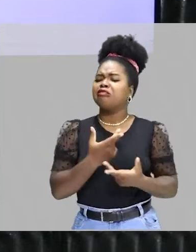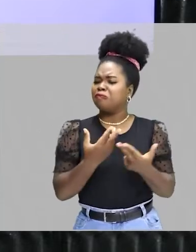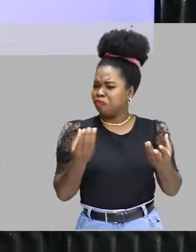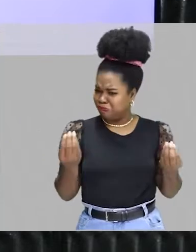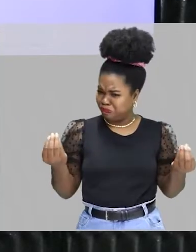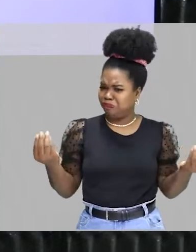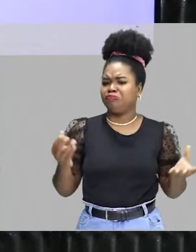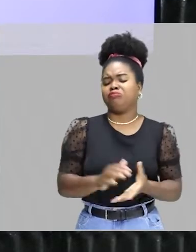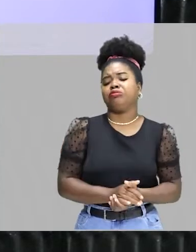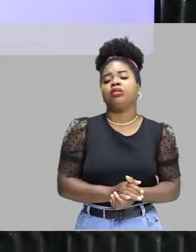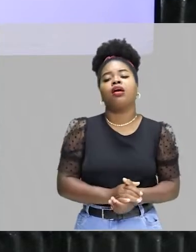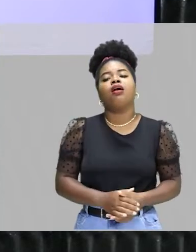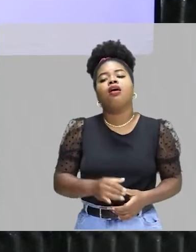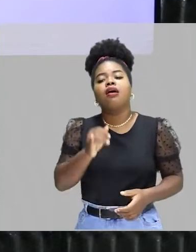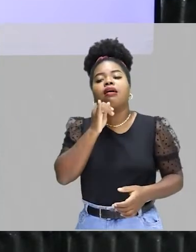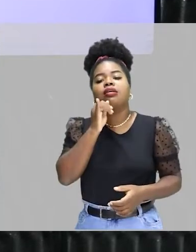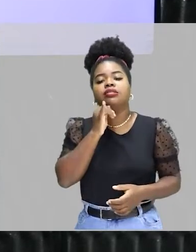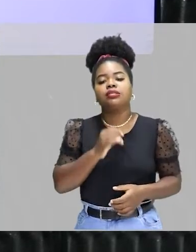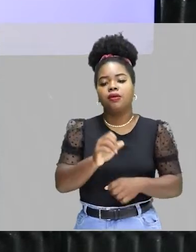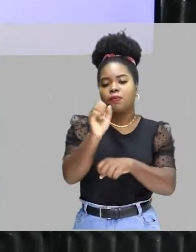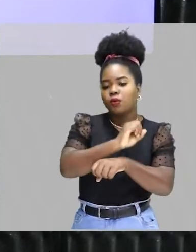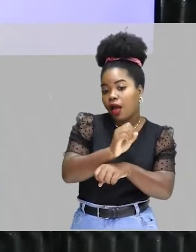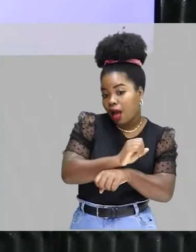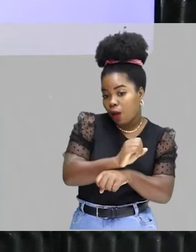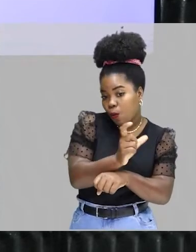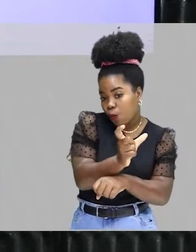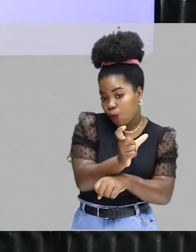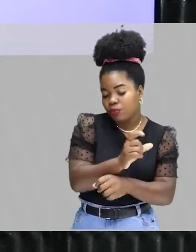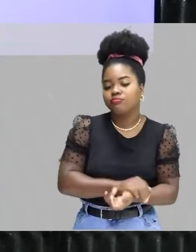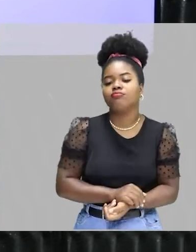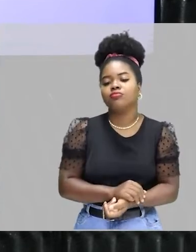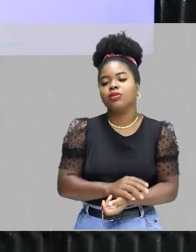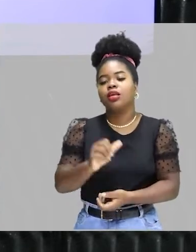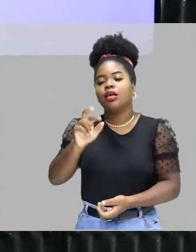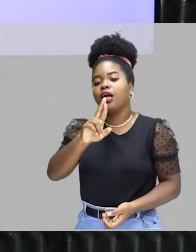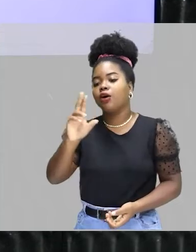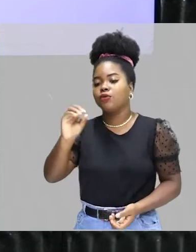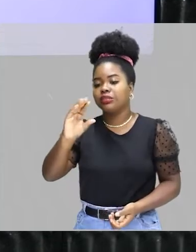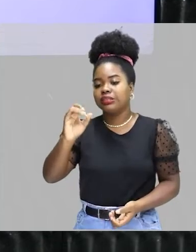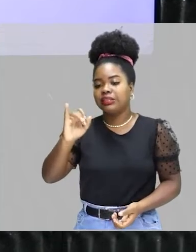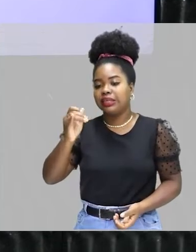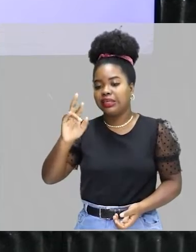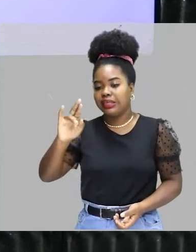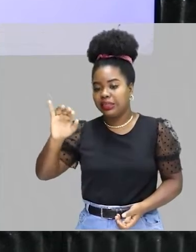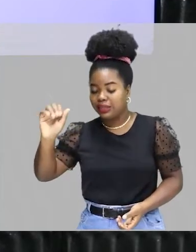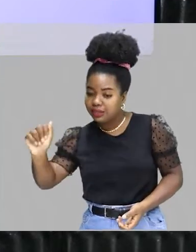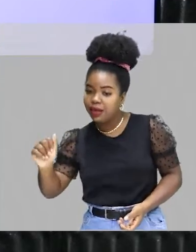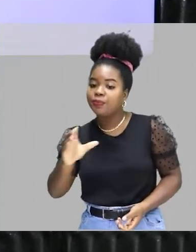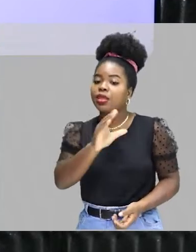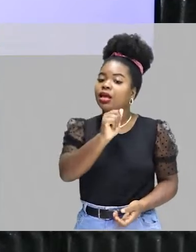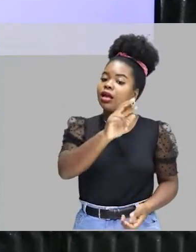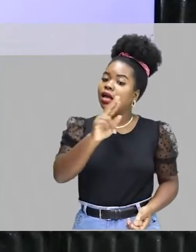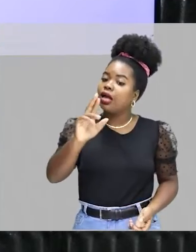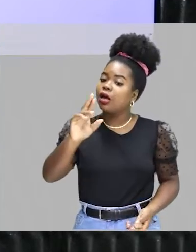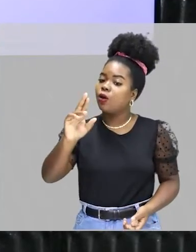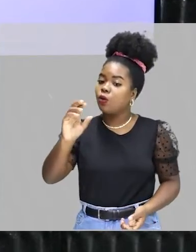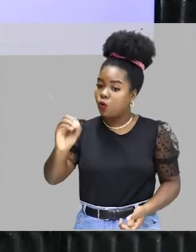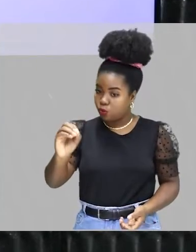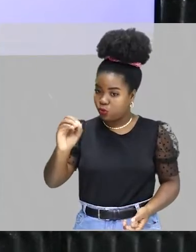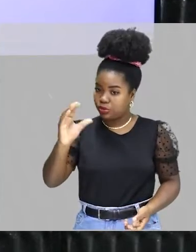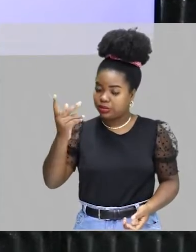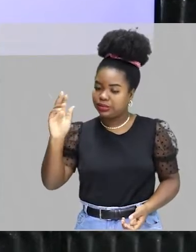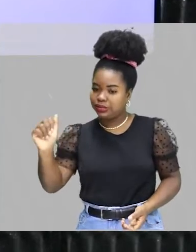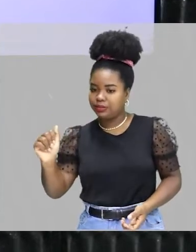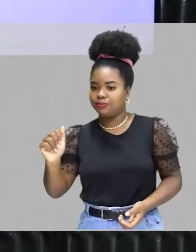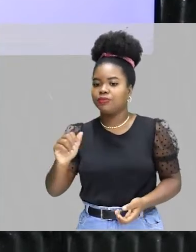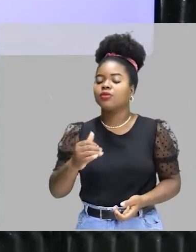carro, carroceria, carroça, enfim. Palavras que vêm de outras palavras são palavras